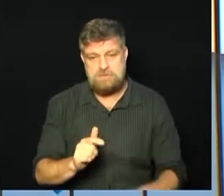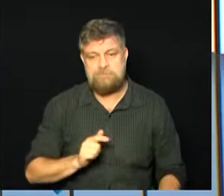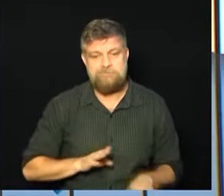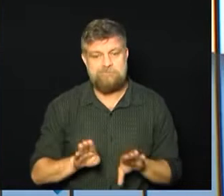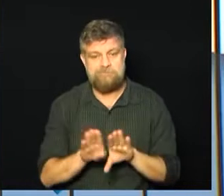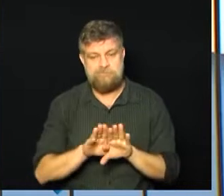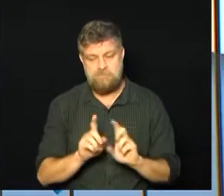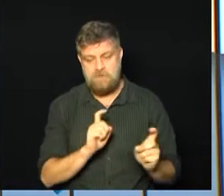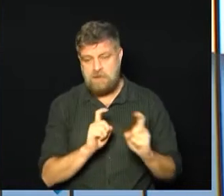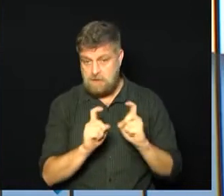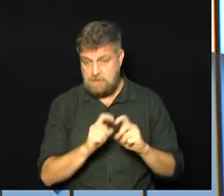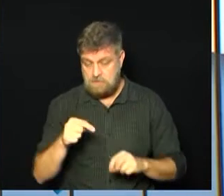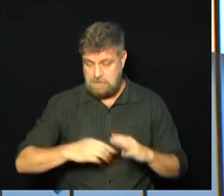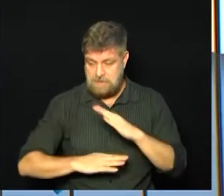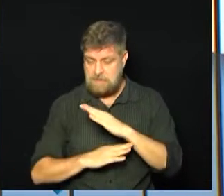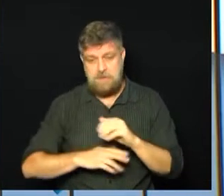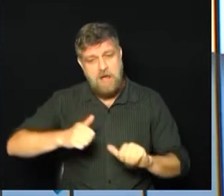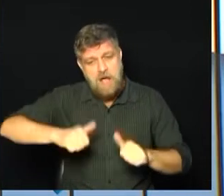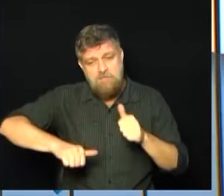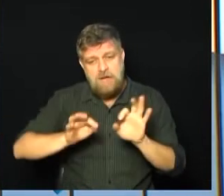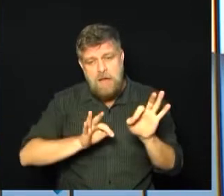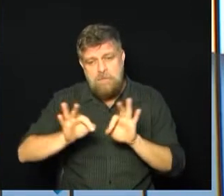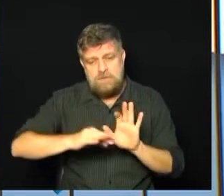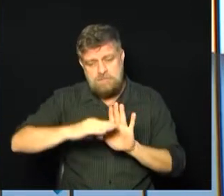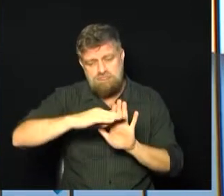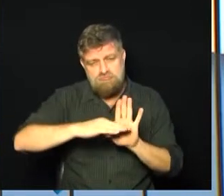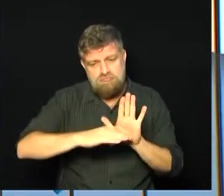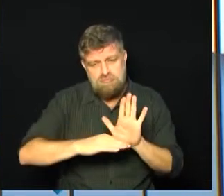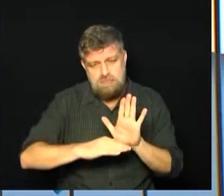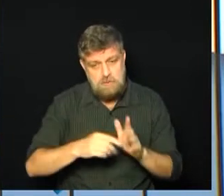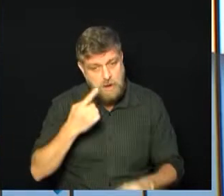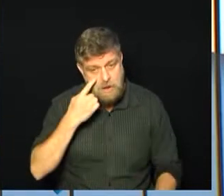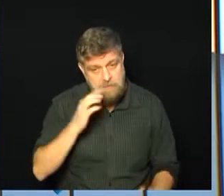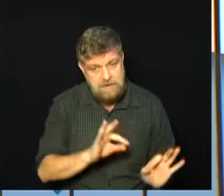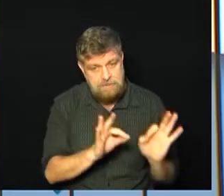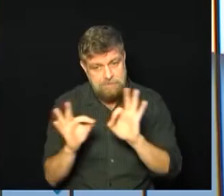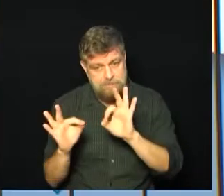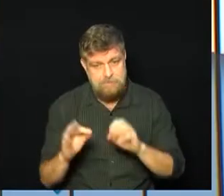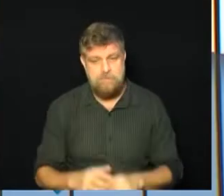se reuniu aqui na Câmara para analisar projetos que tramitam na casa. Acompanhe.